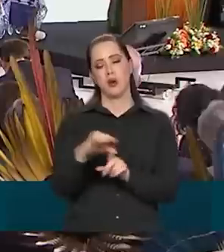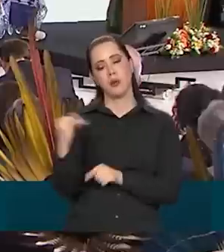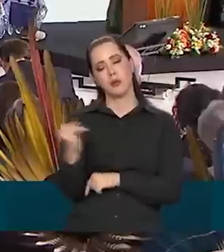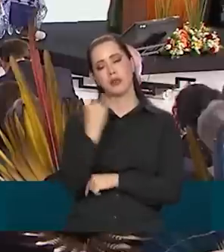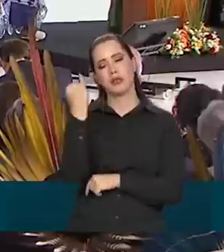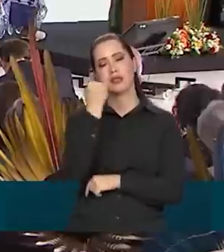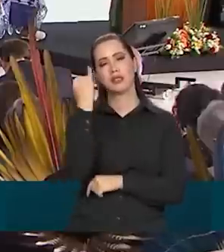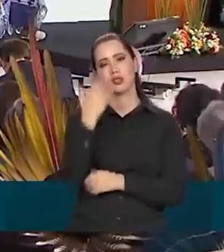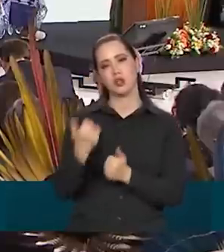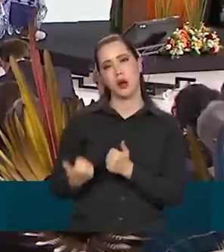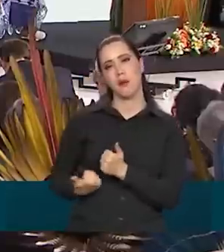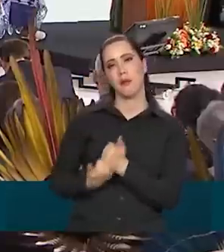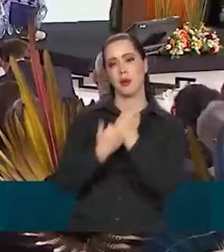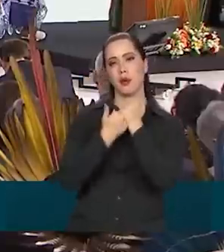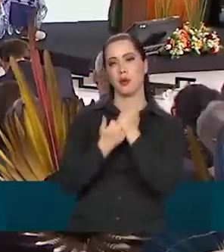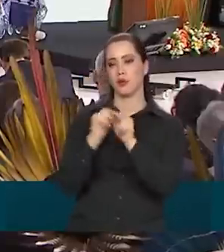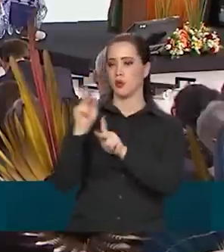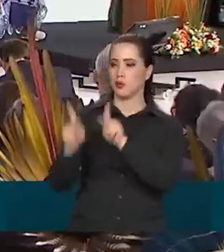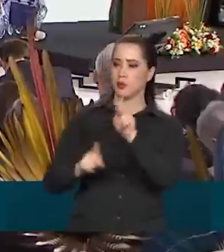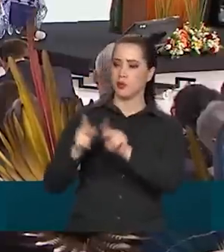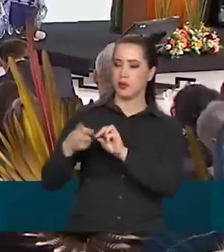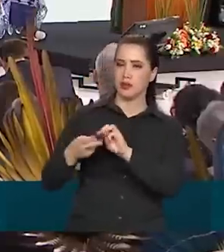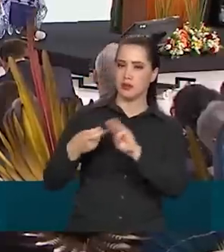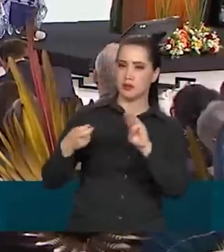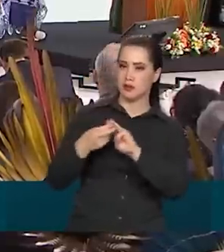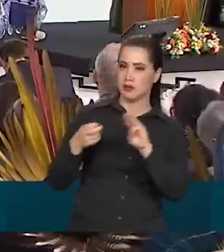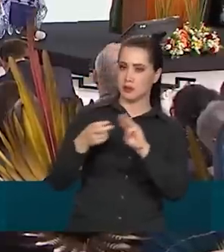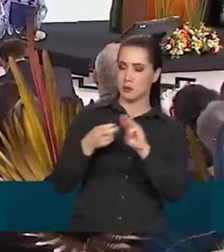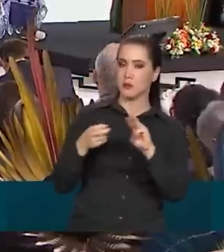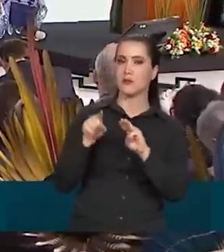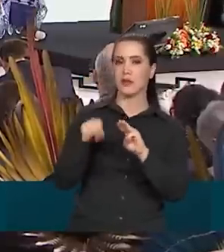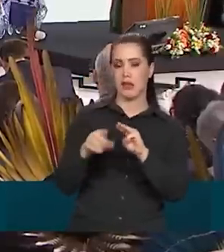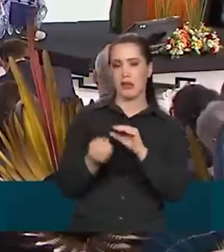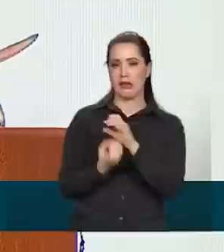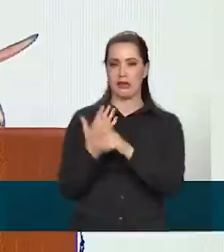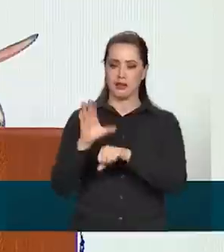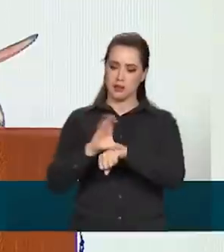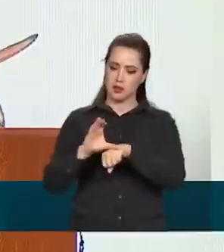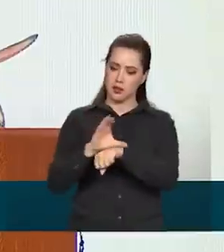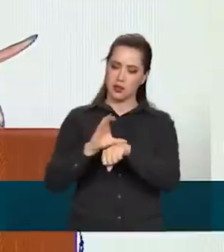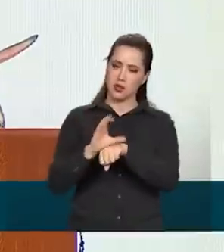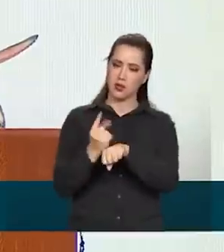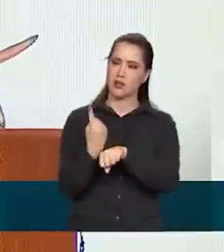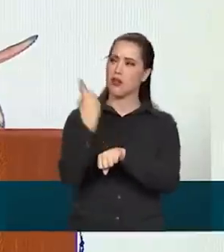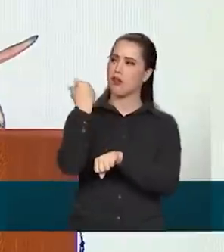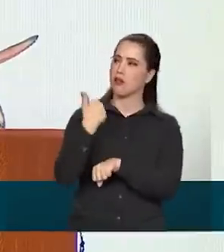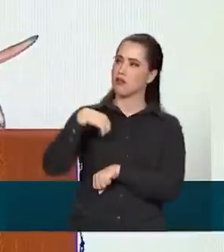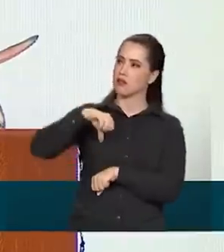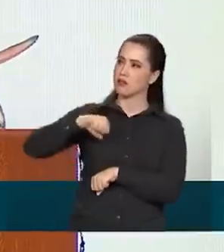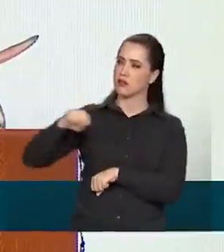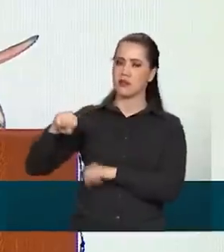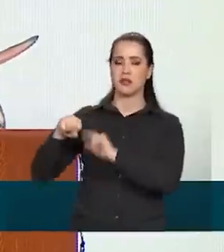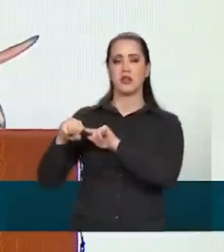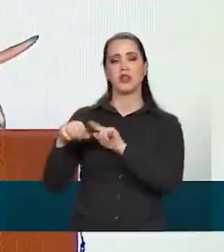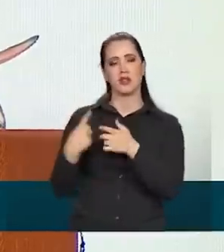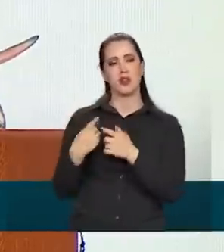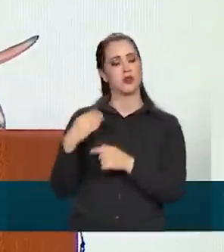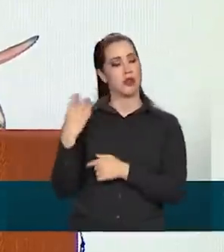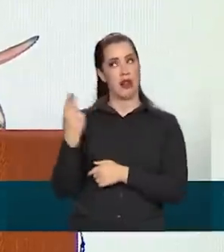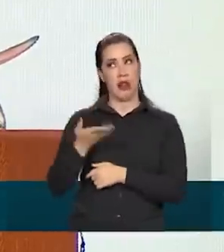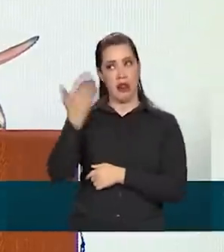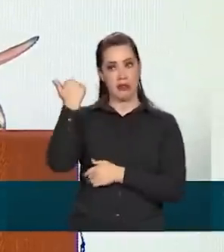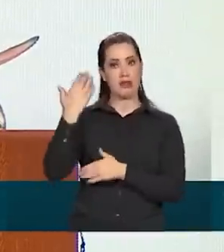singular colaboração indígena na Assembleia Nacional Constituinte. Naquela ocasião, um passo